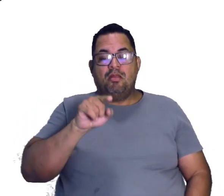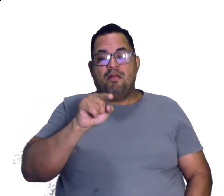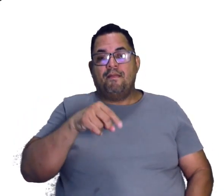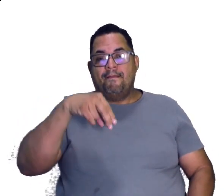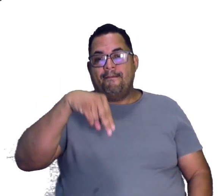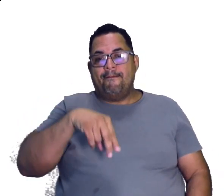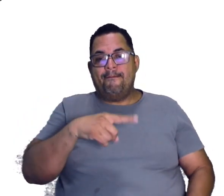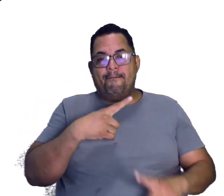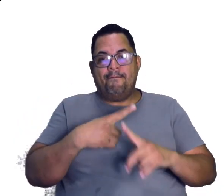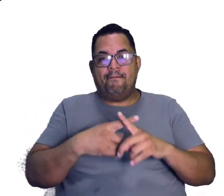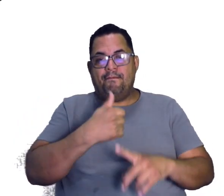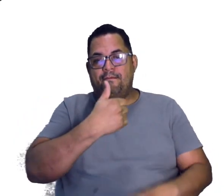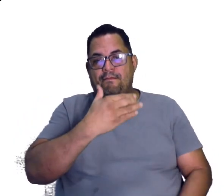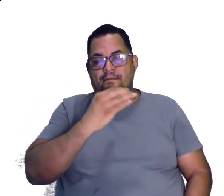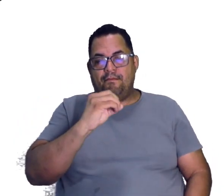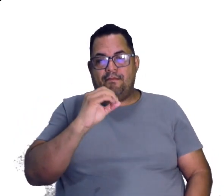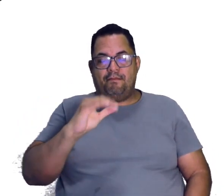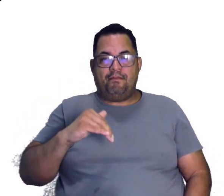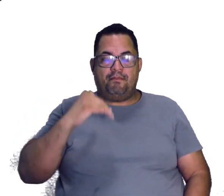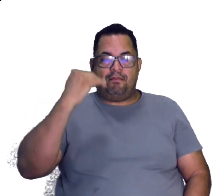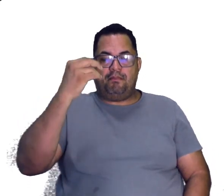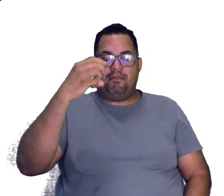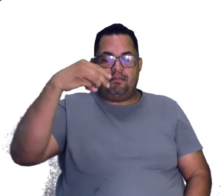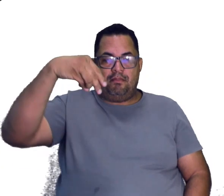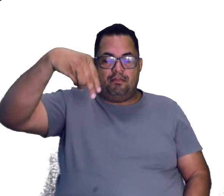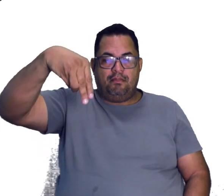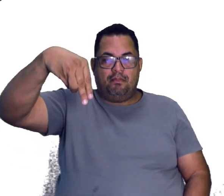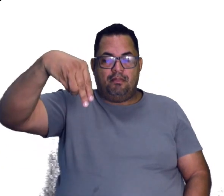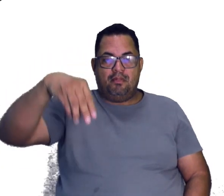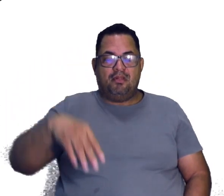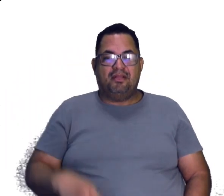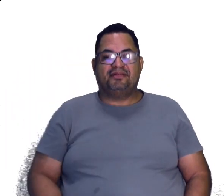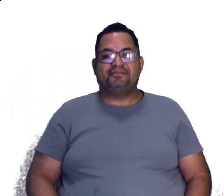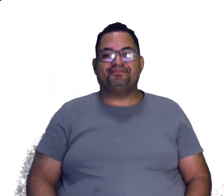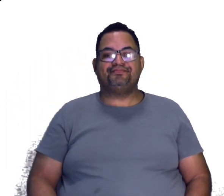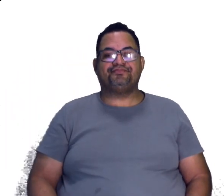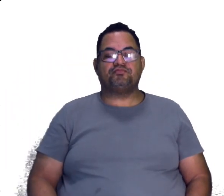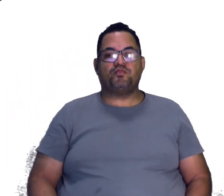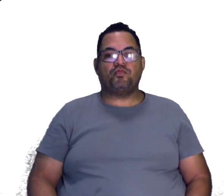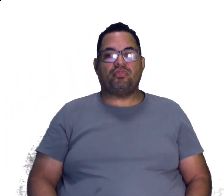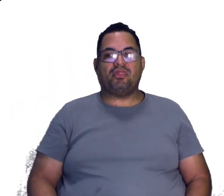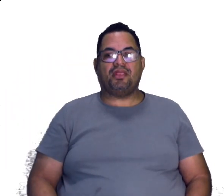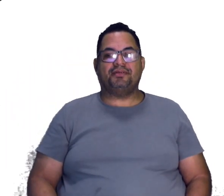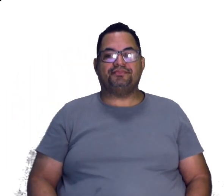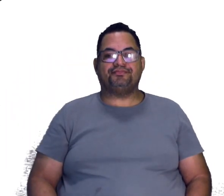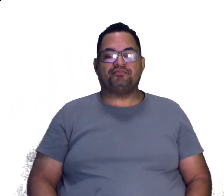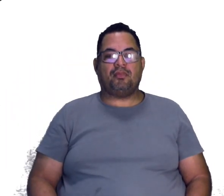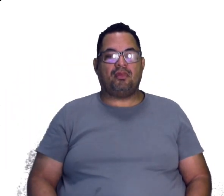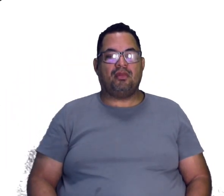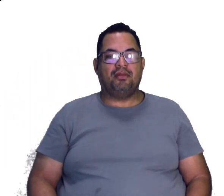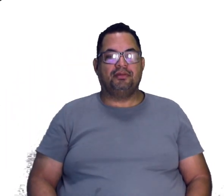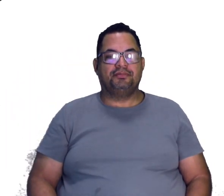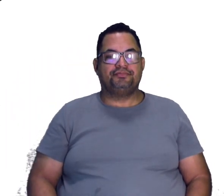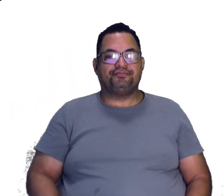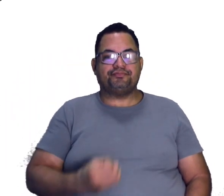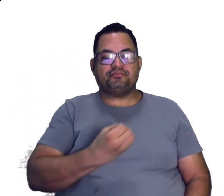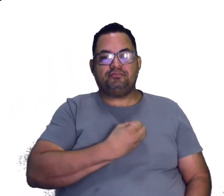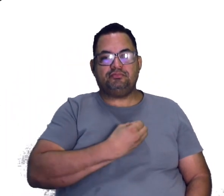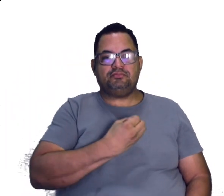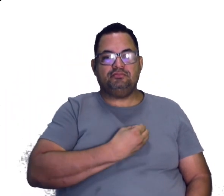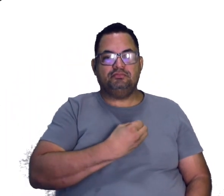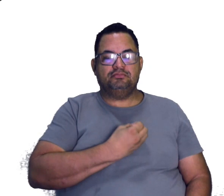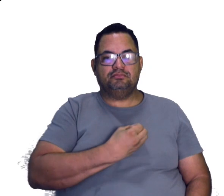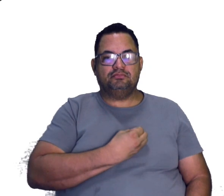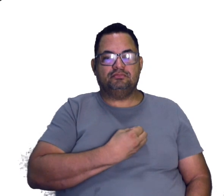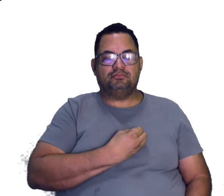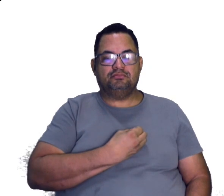ó, n vezes 10 elevado a um n minúsculo. Esse é o número, né? O